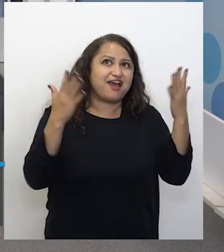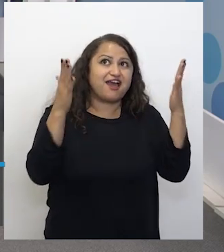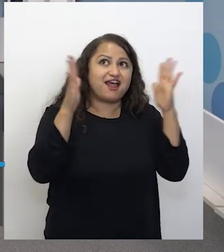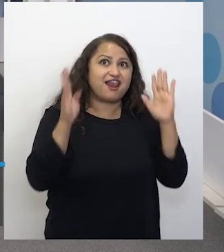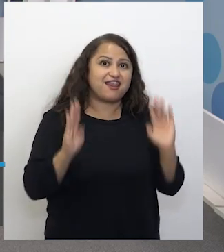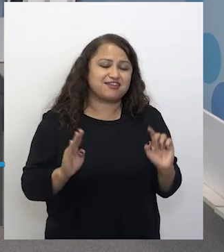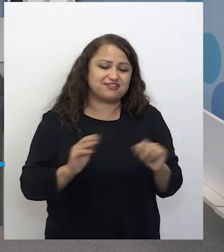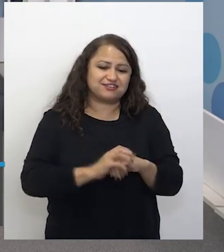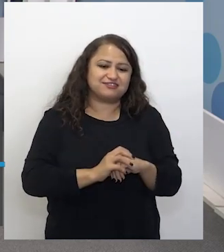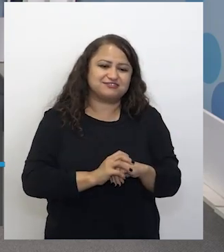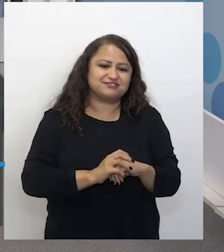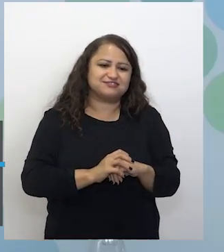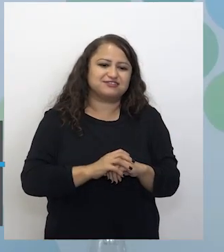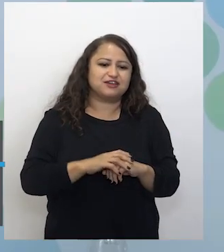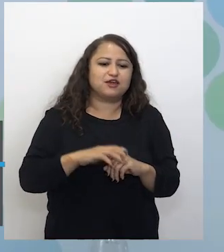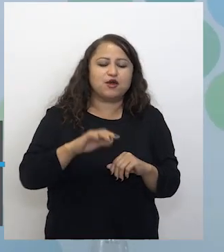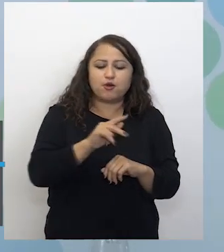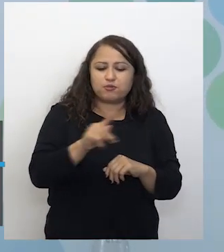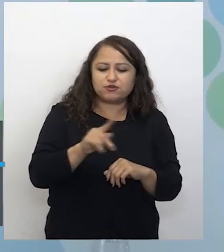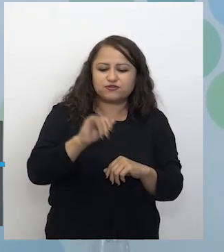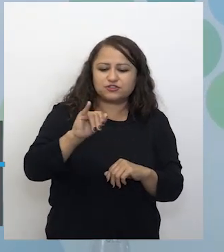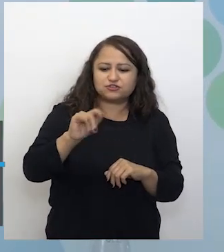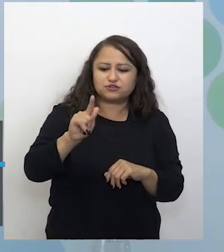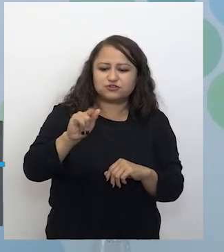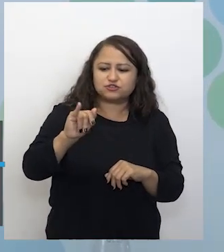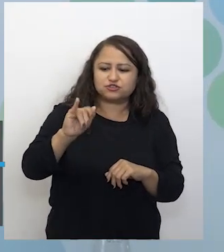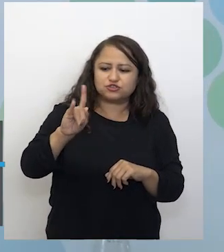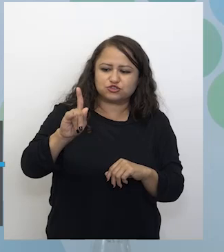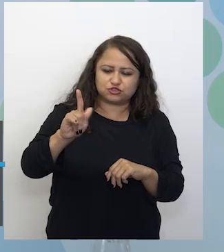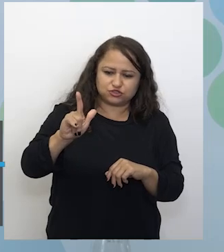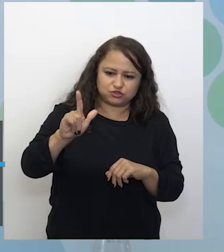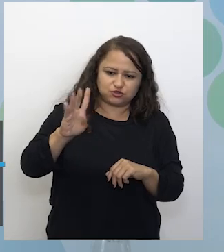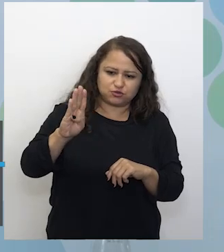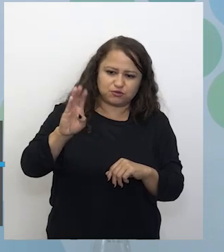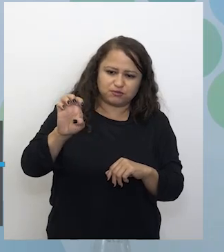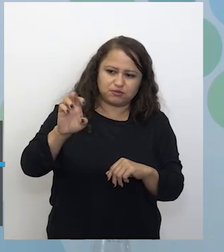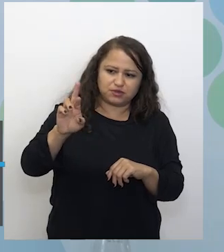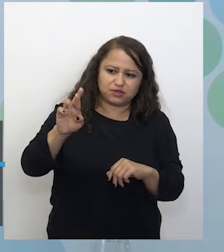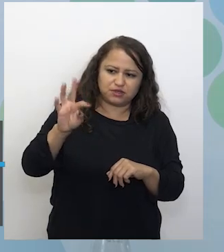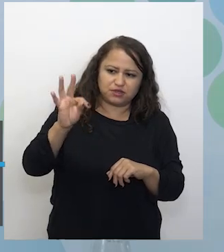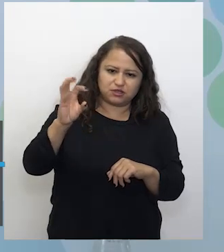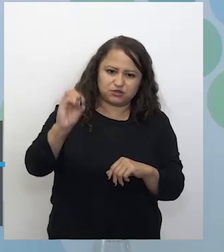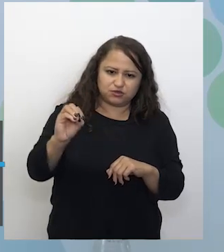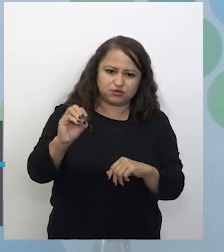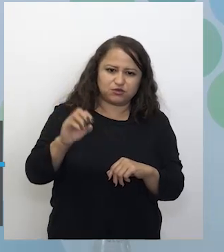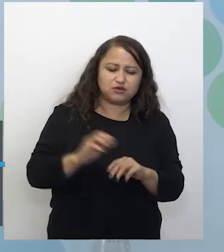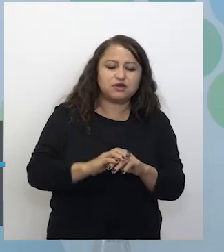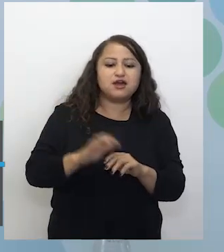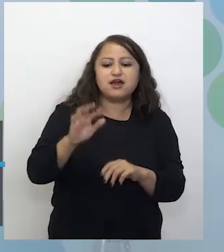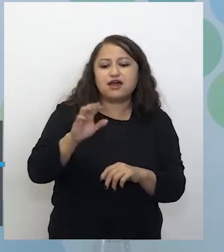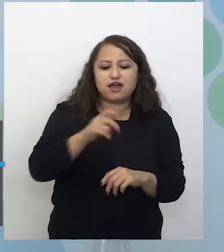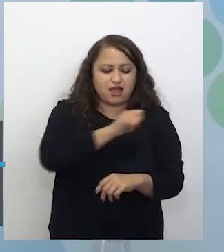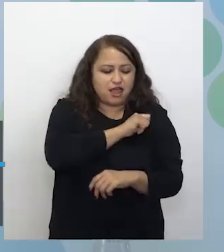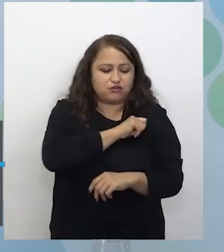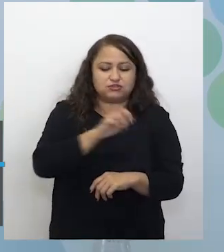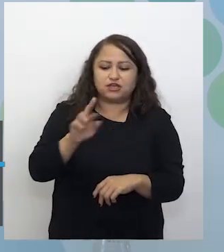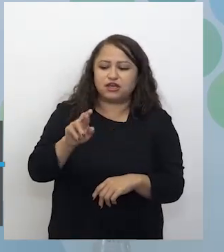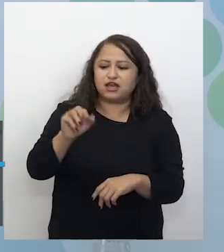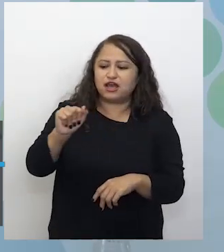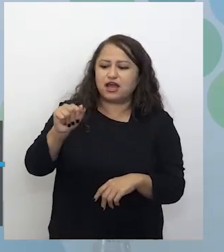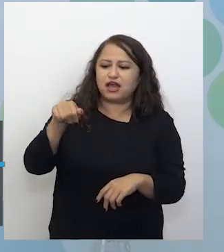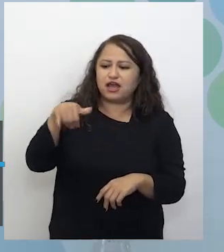professor Gilberto falou da aluna Raíssa Luara, de 12 anos, que é responsável aí por criar